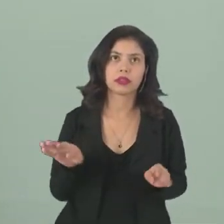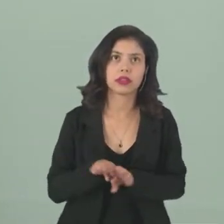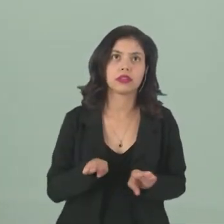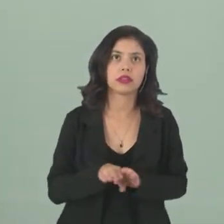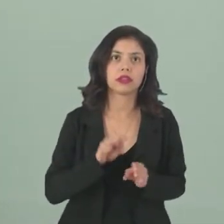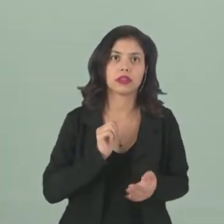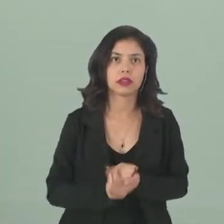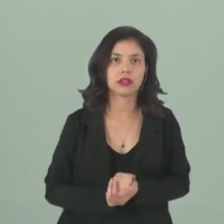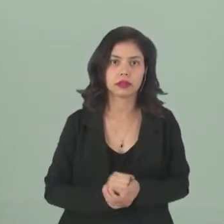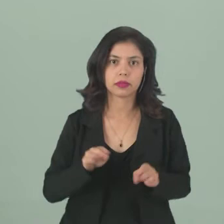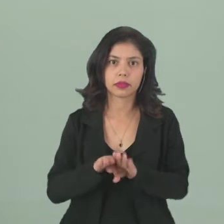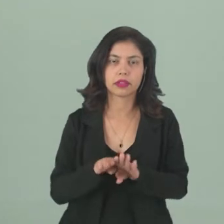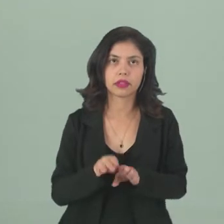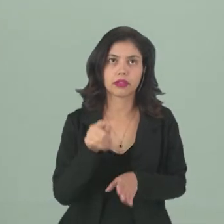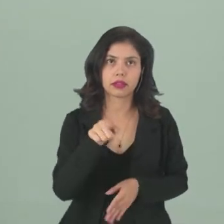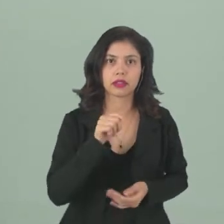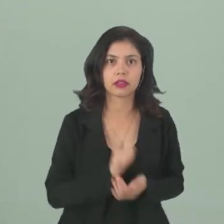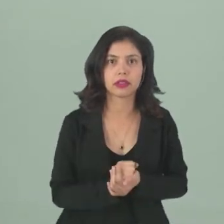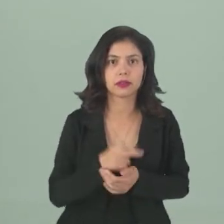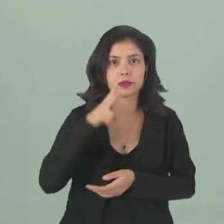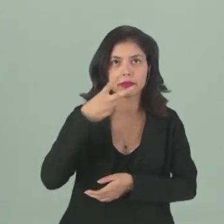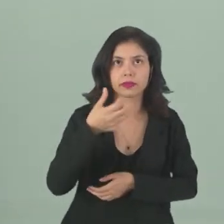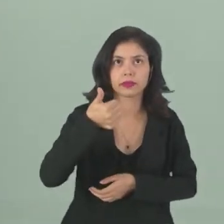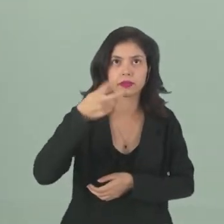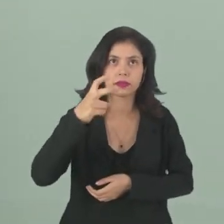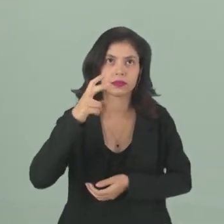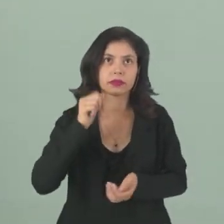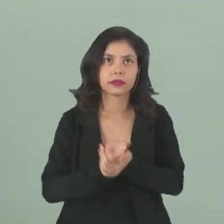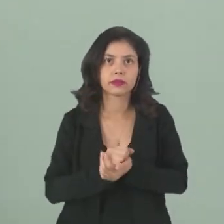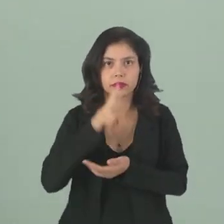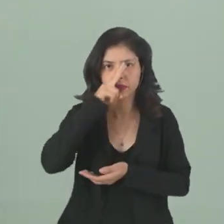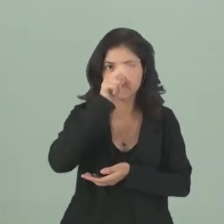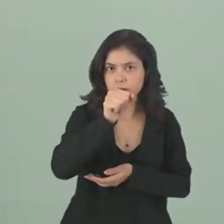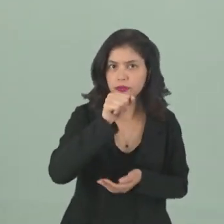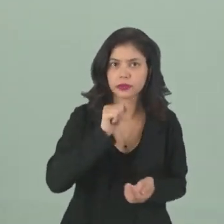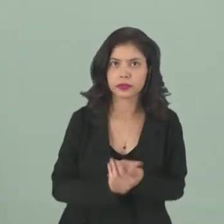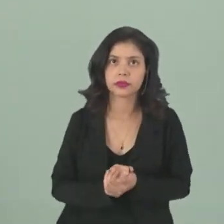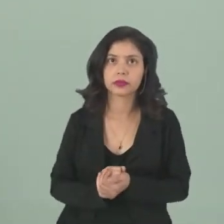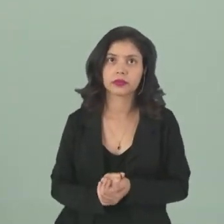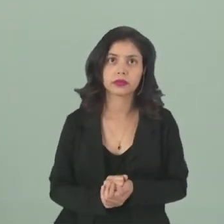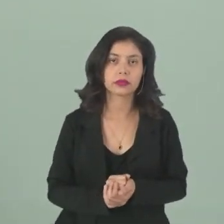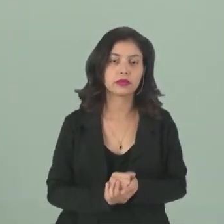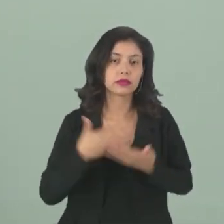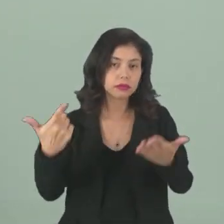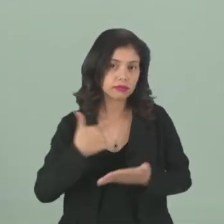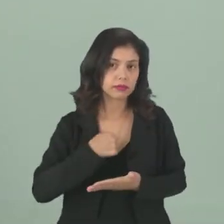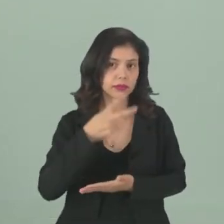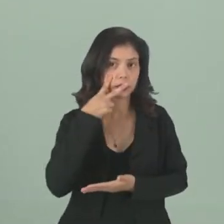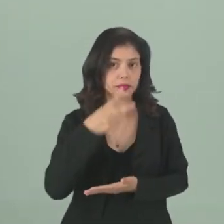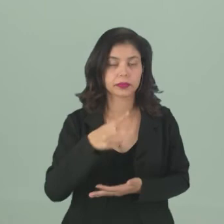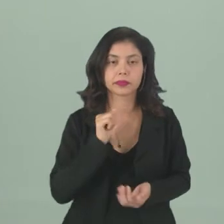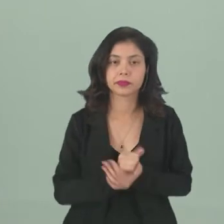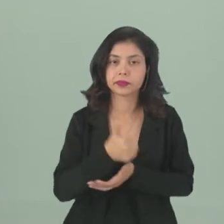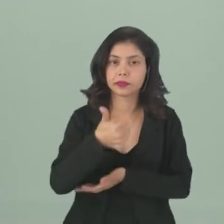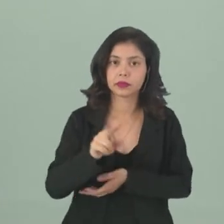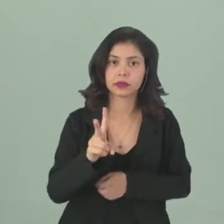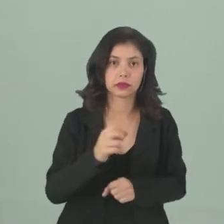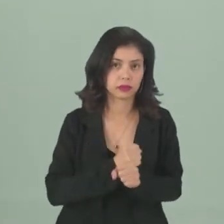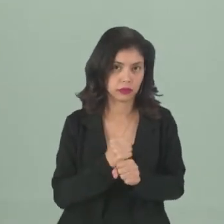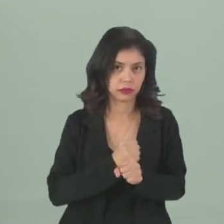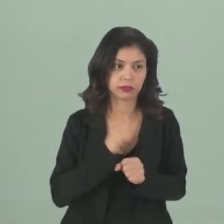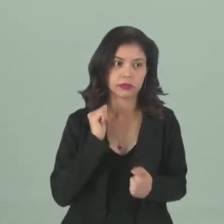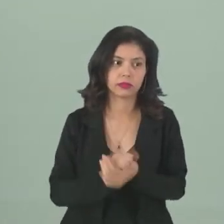foram 15 anos de poder nas mãos de Getúlio Vargas, certo? Então a gente já vê que nesses 15